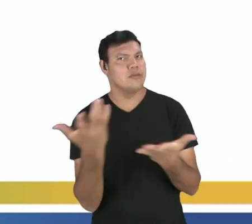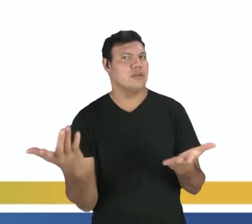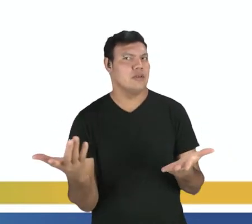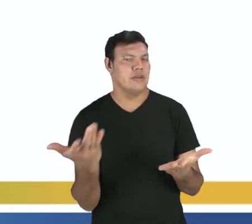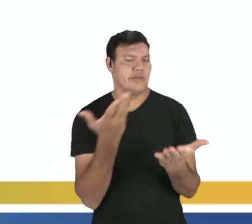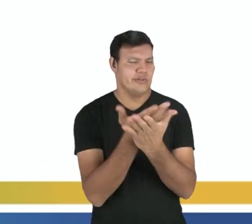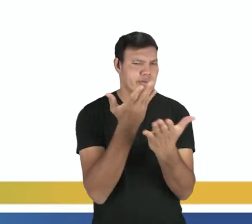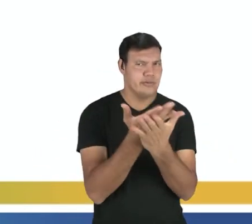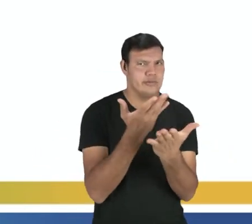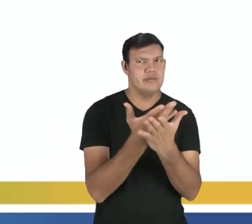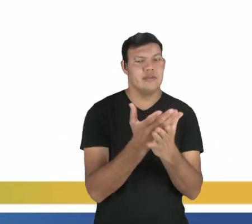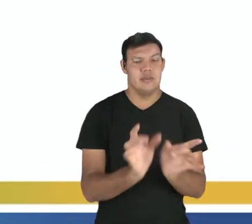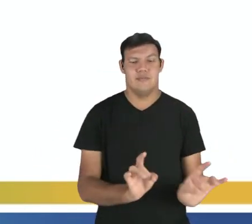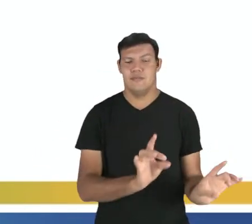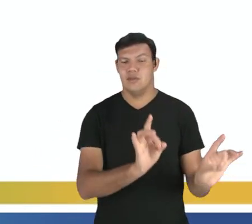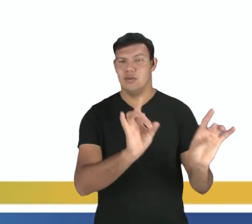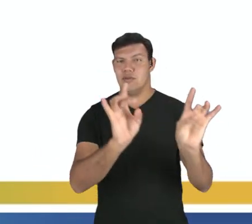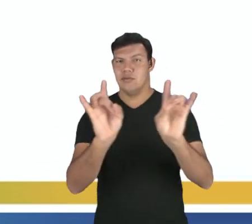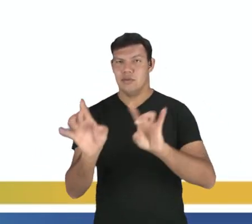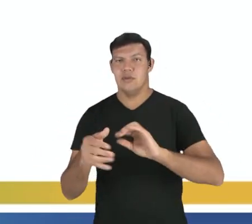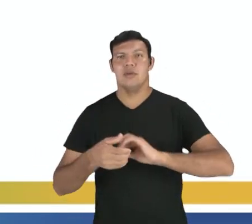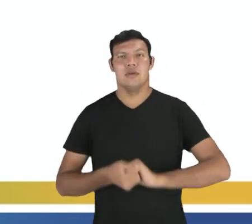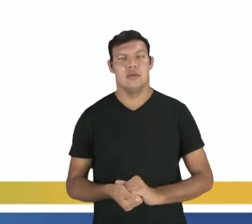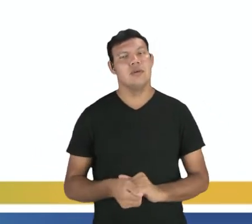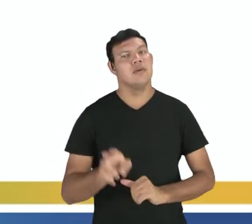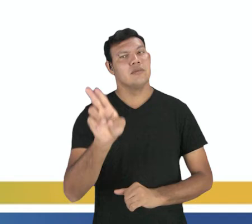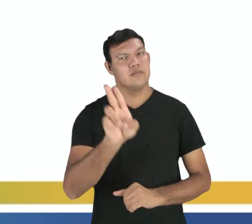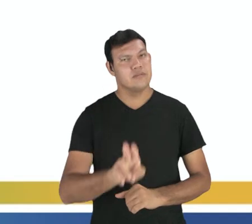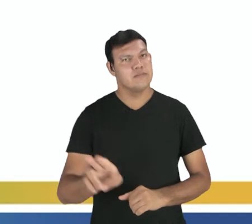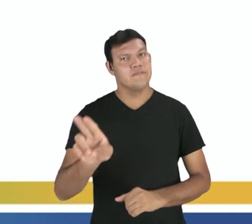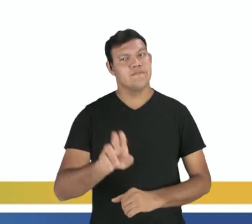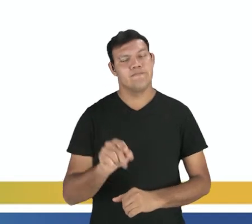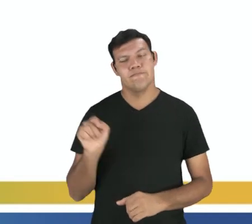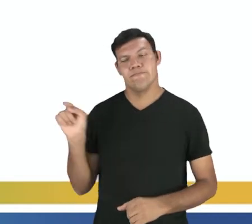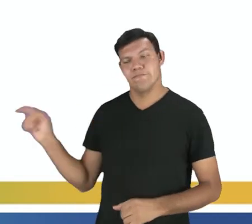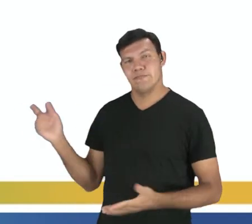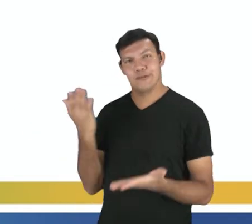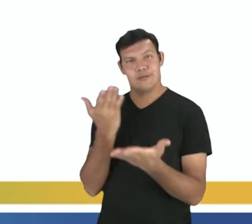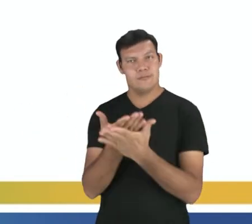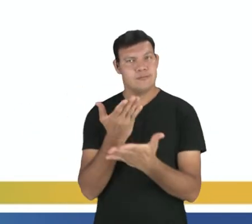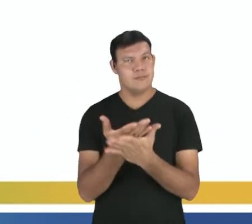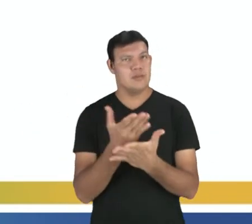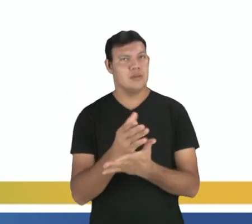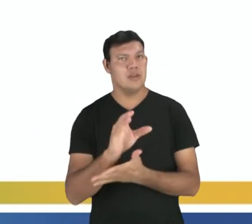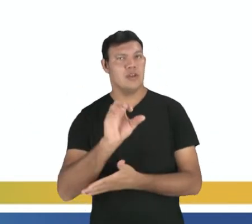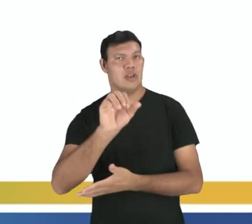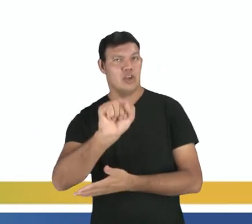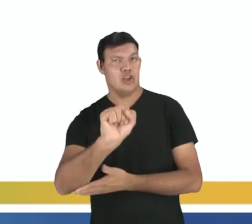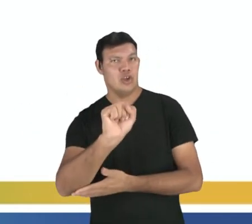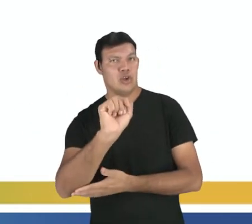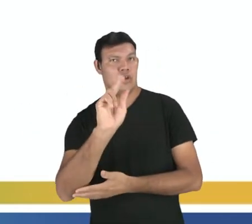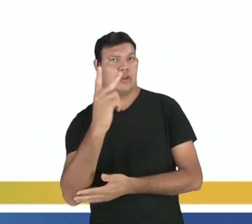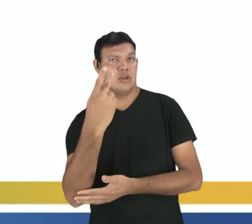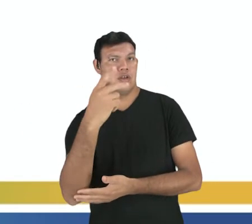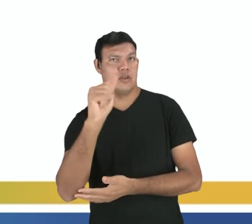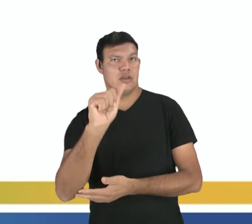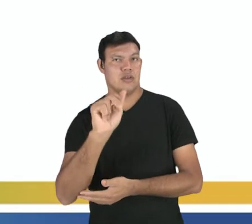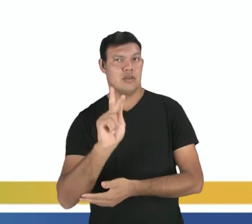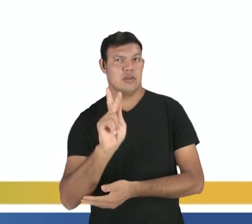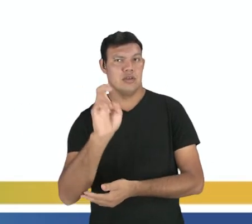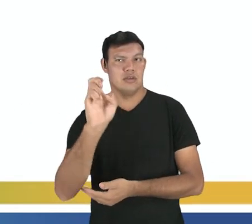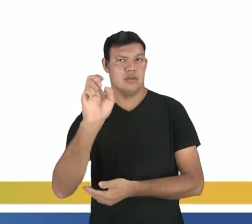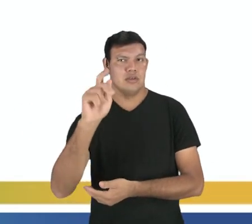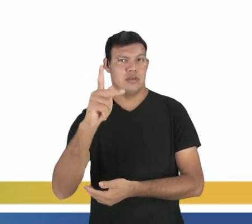obra, essa obra específica de Shakespeare, nós dizemos ele está estudando Shakespeare, he's studying Shakespeare. Isso é